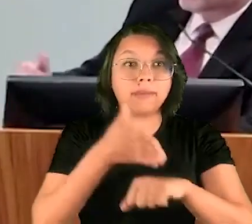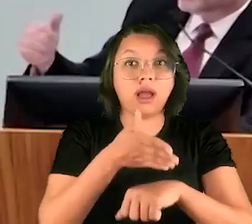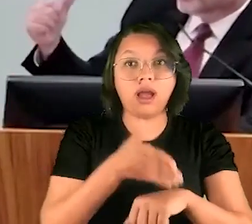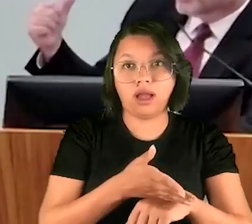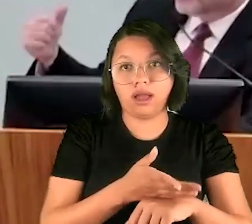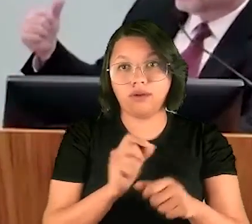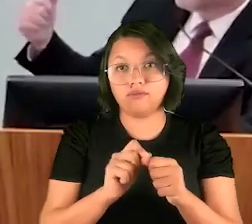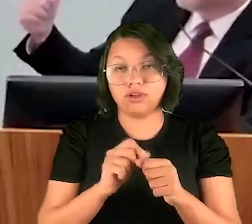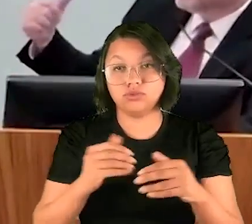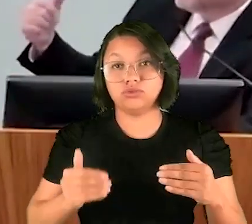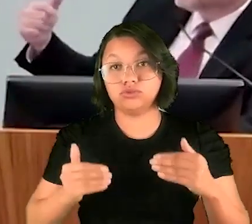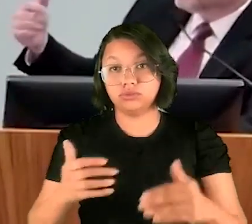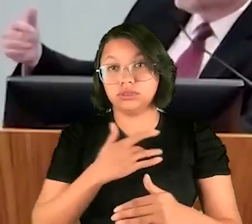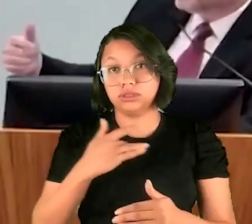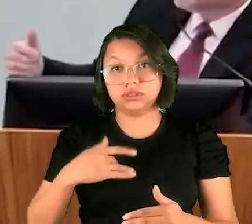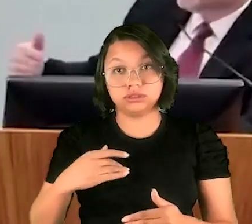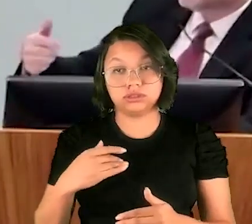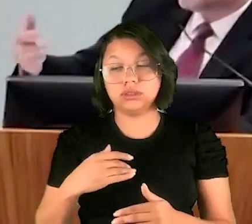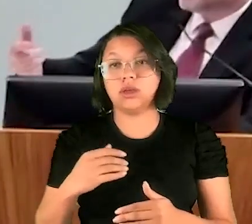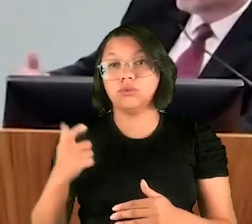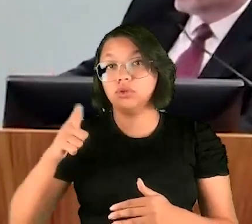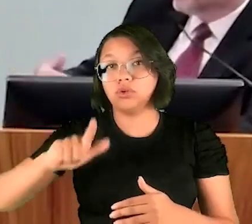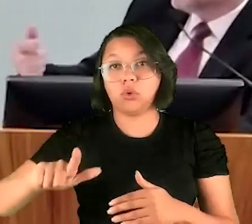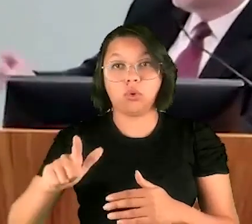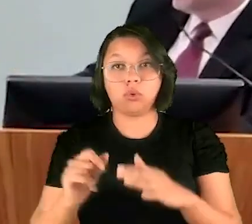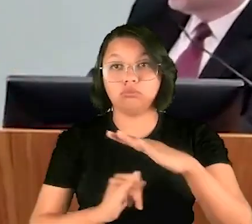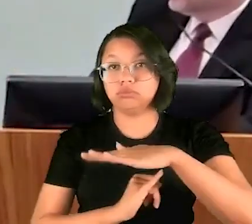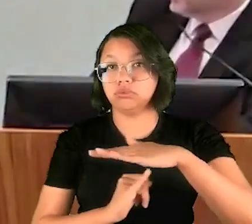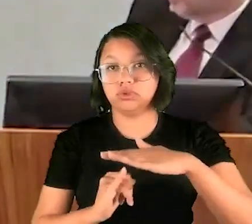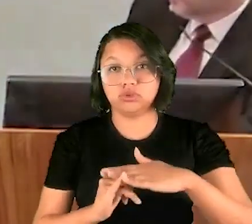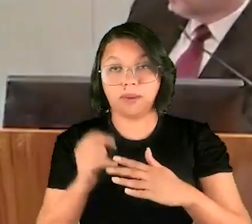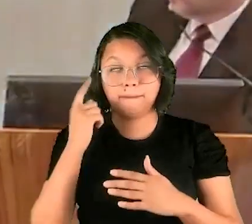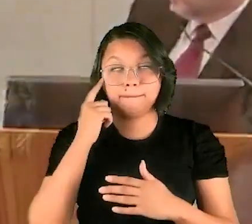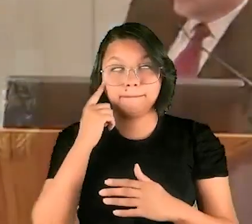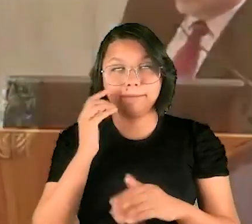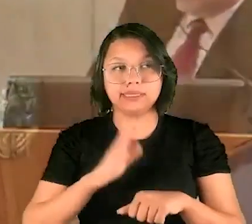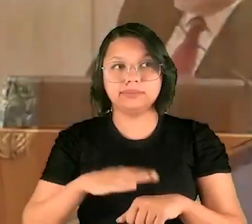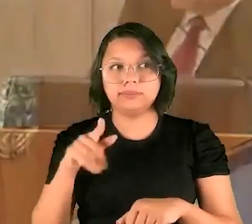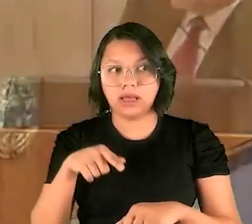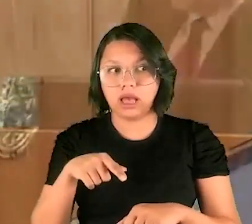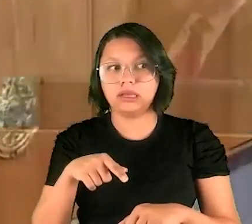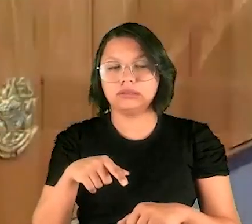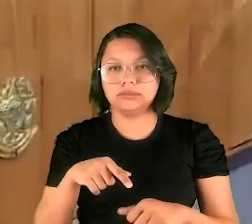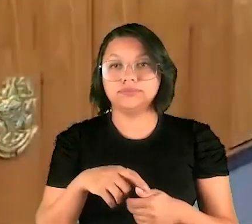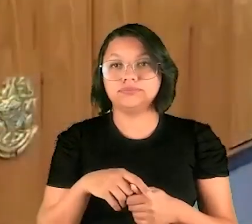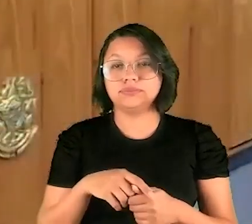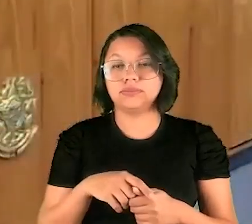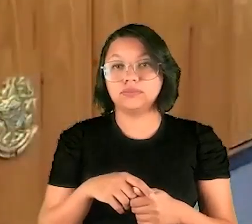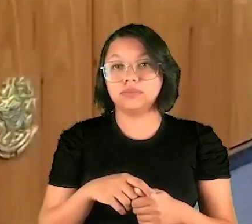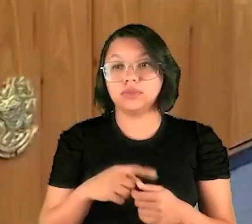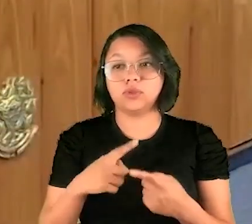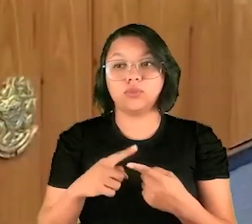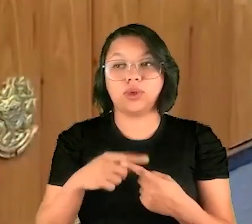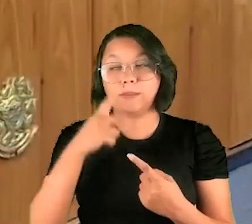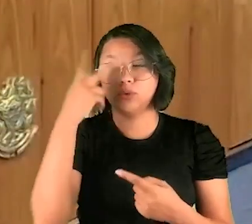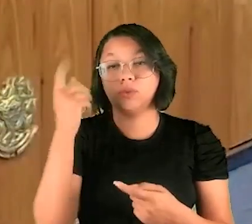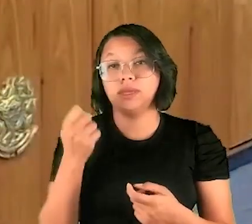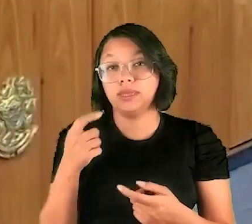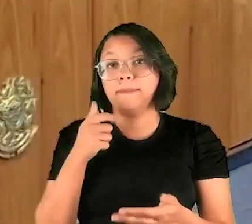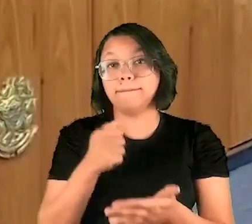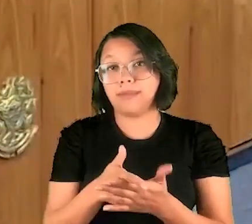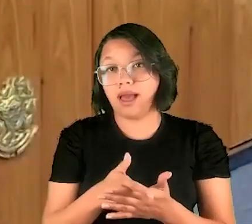faz com que o Ministério da Saúde, Conitec e as operadoras pensem mais na incorporação. Porque a tendência de quem paga é tentar